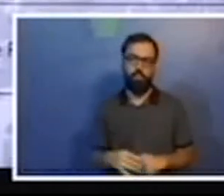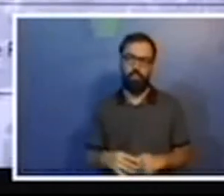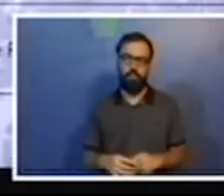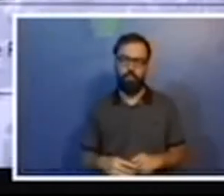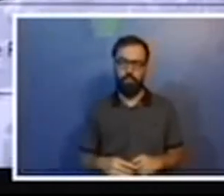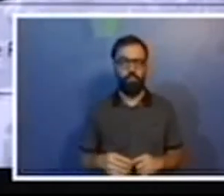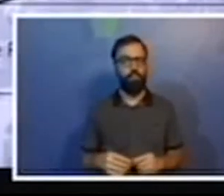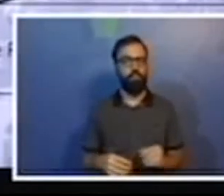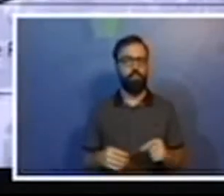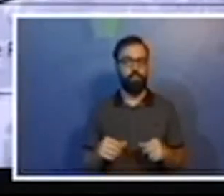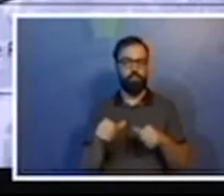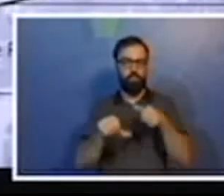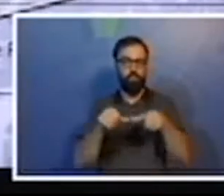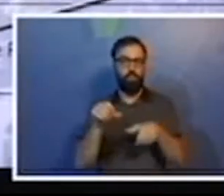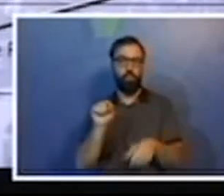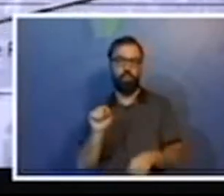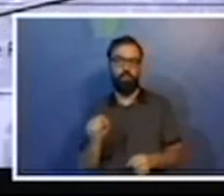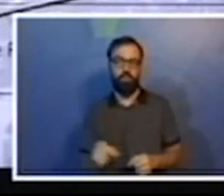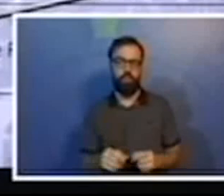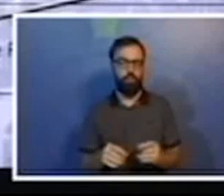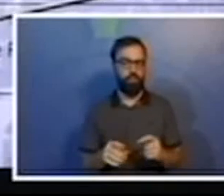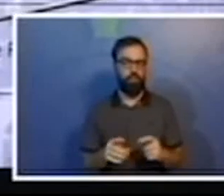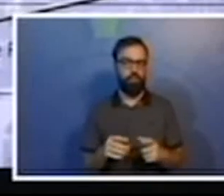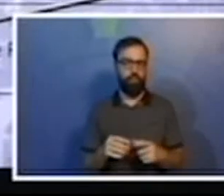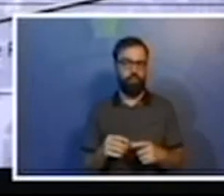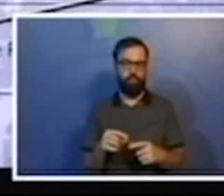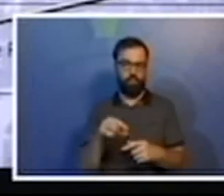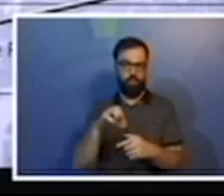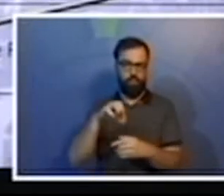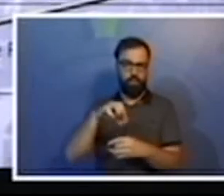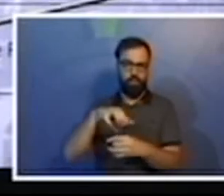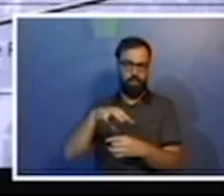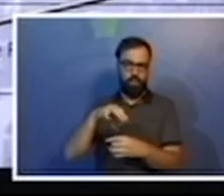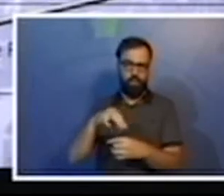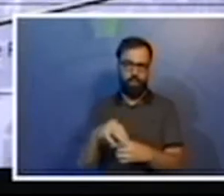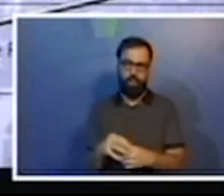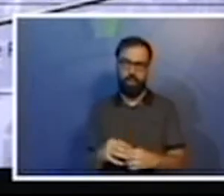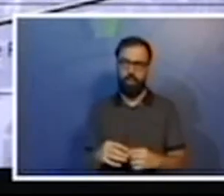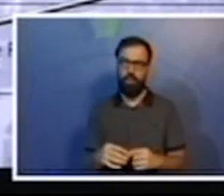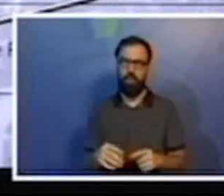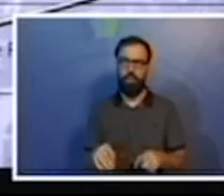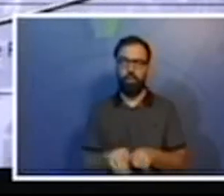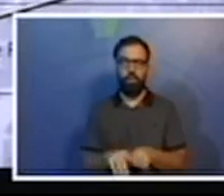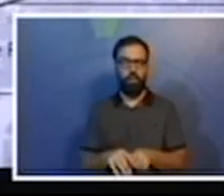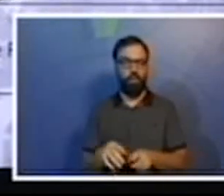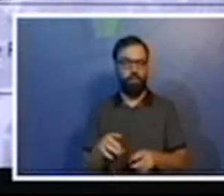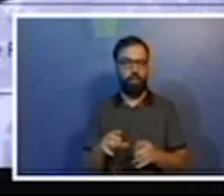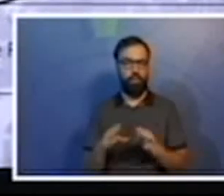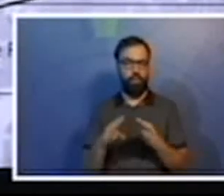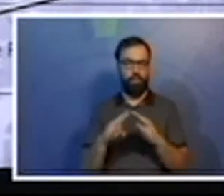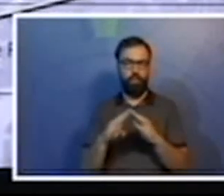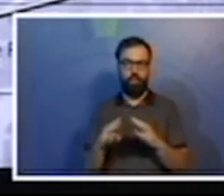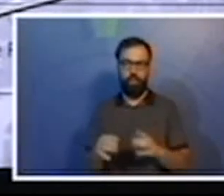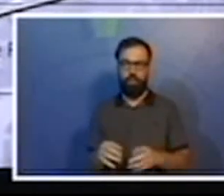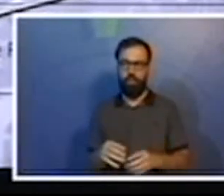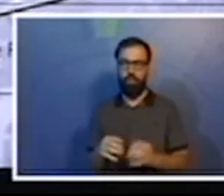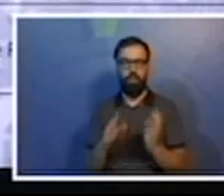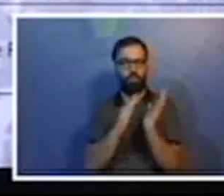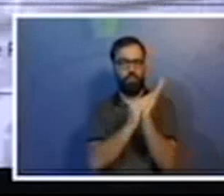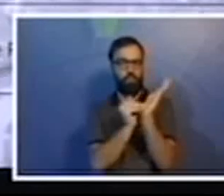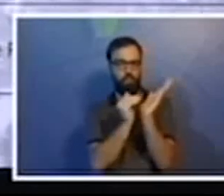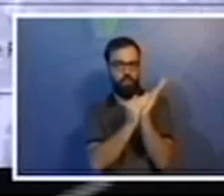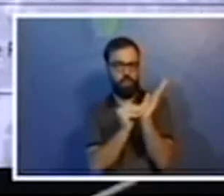evolutivas sementes cone ao estróbilo que a estrutura de reprodução e presença de grãos de